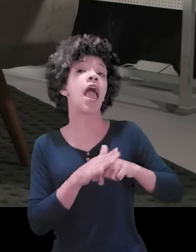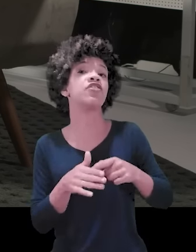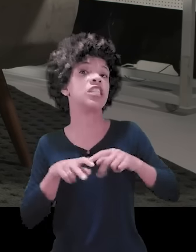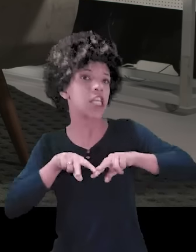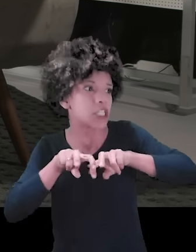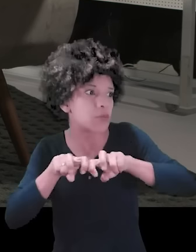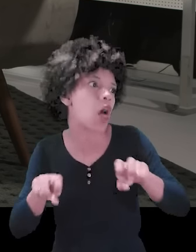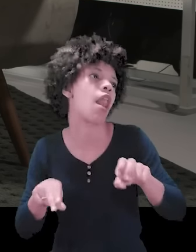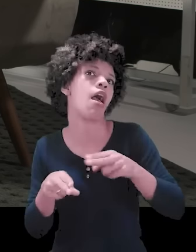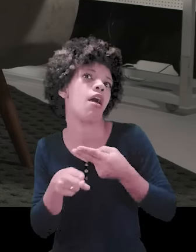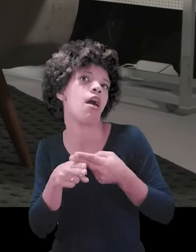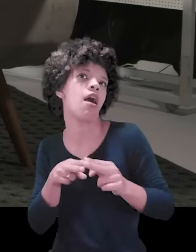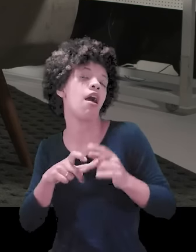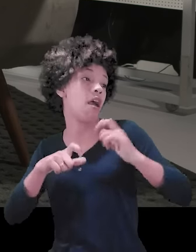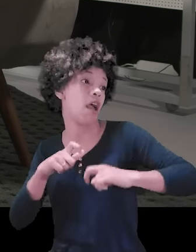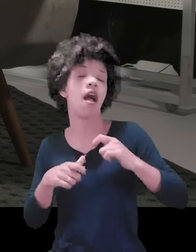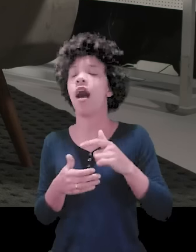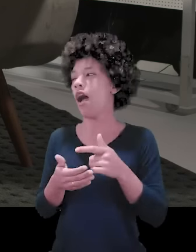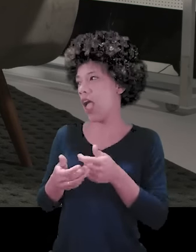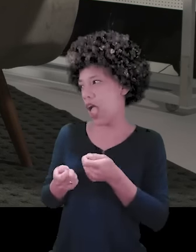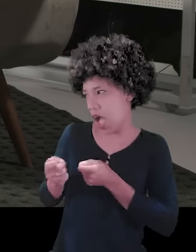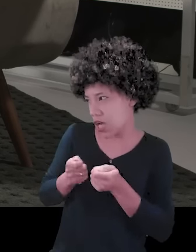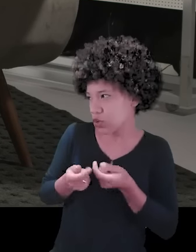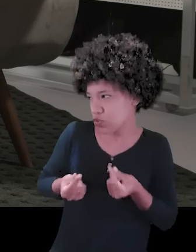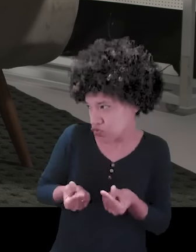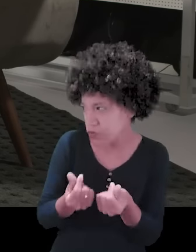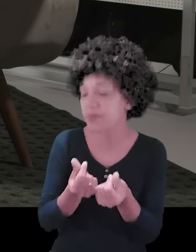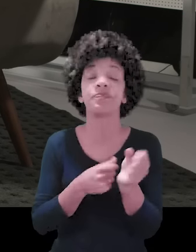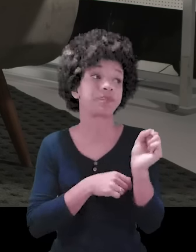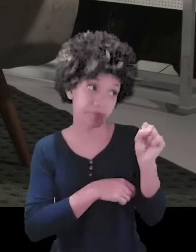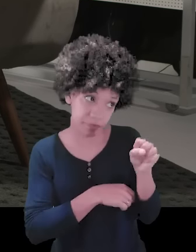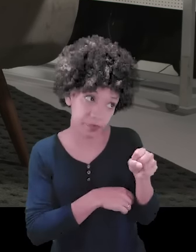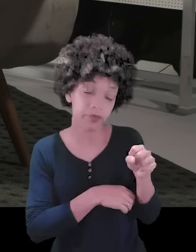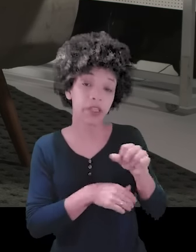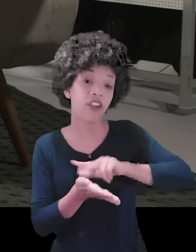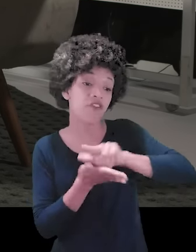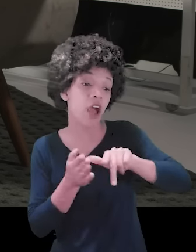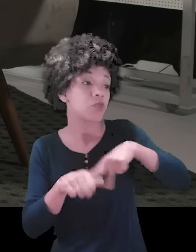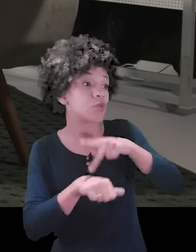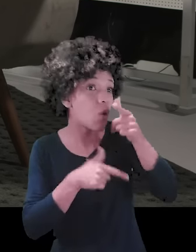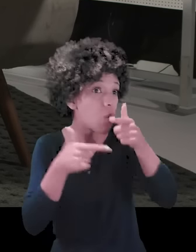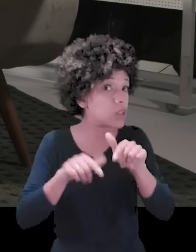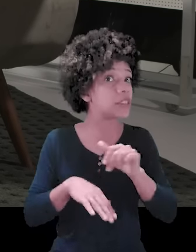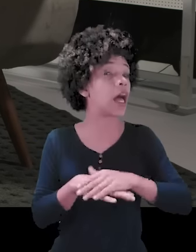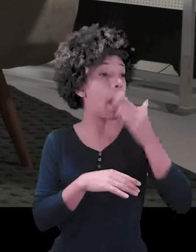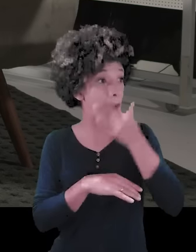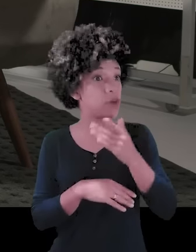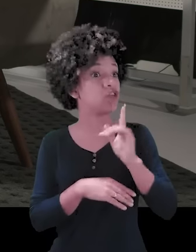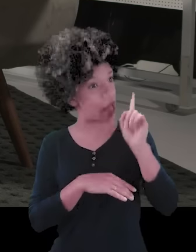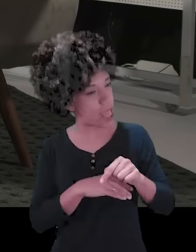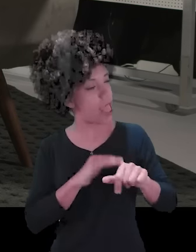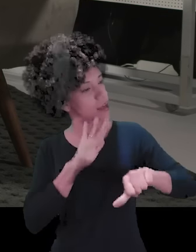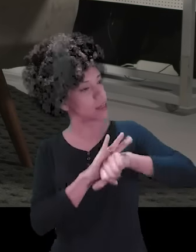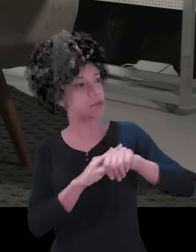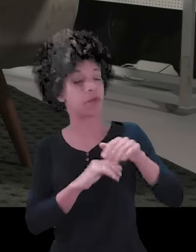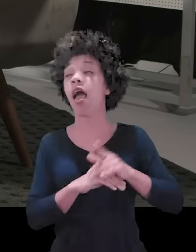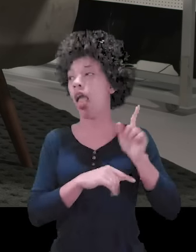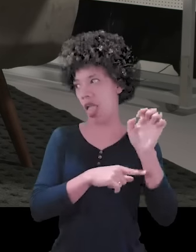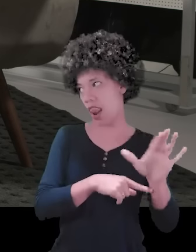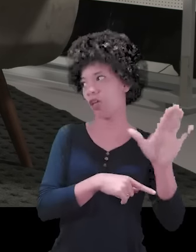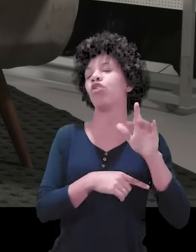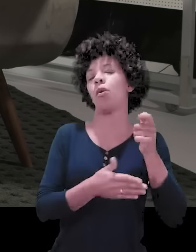estão de cafetinagem exatamente e em vários outros países a prostituição vai ser crime por isso eu digo ela o